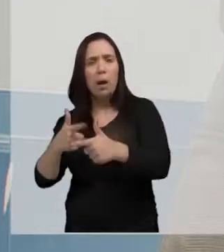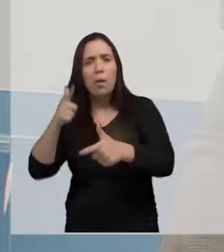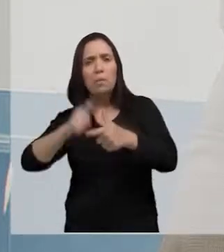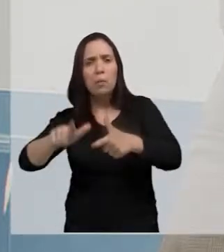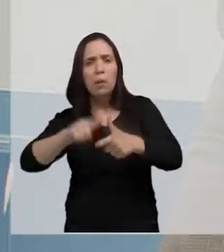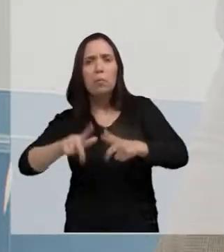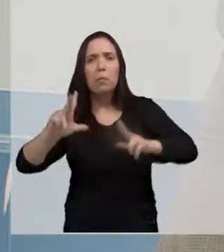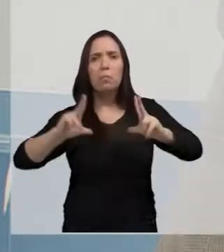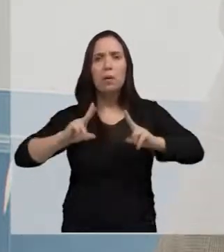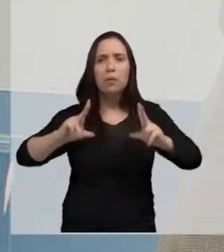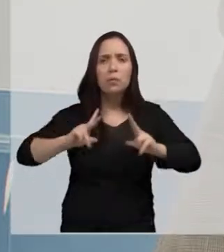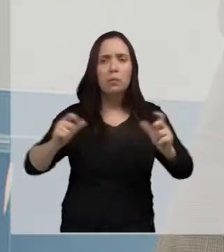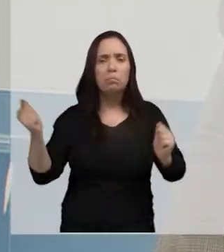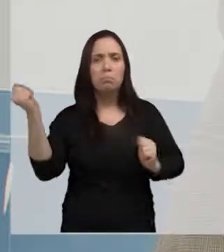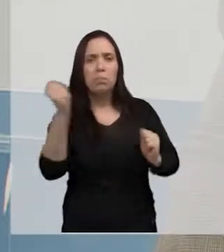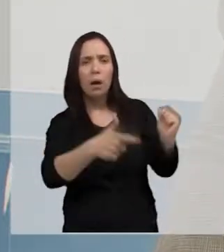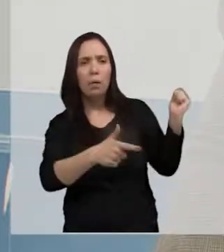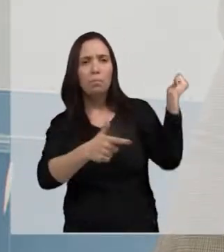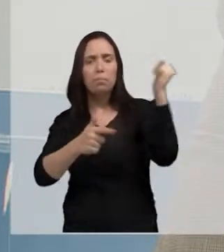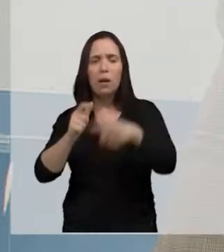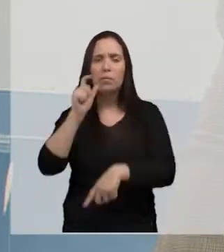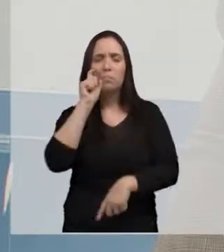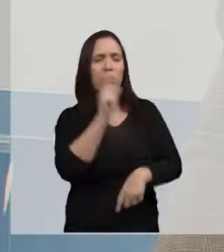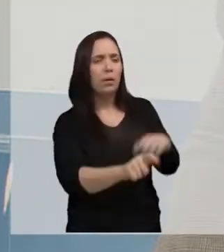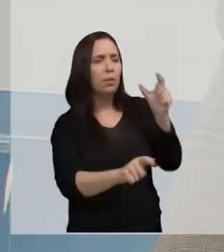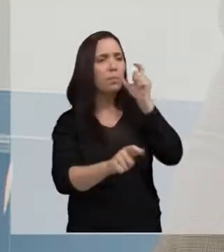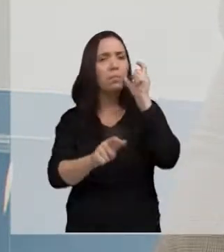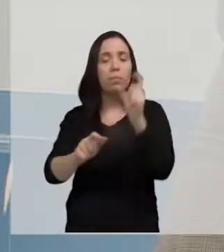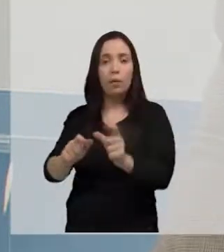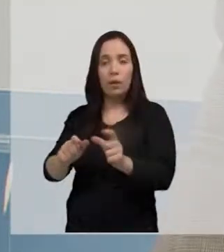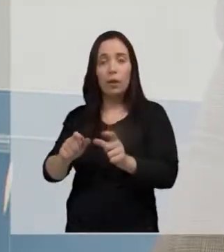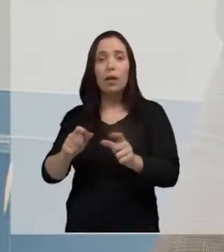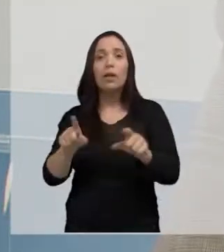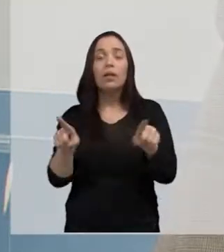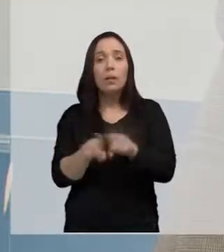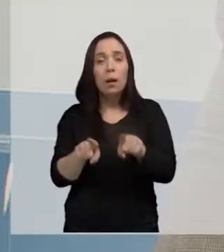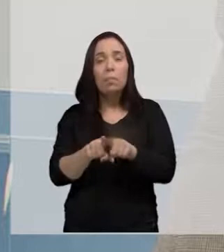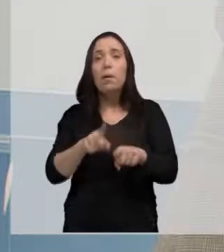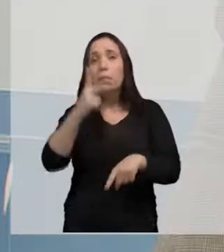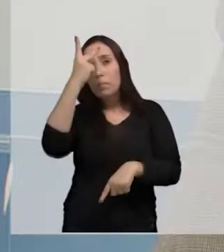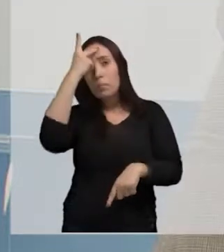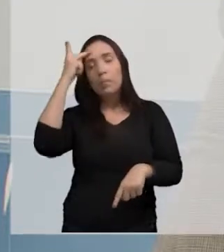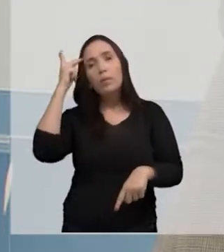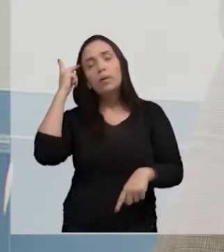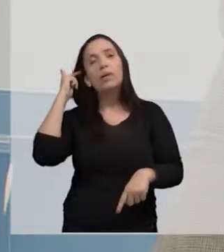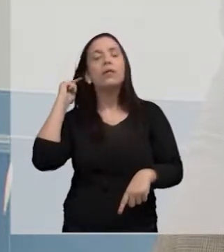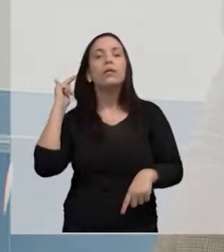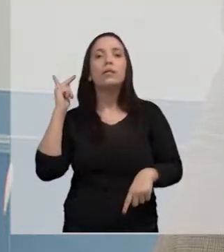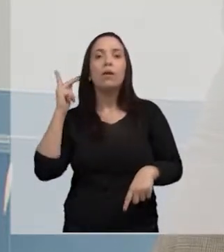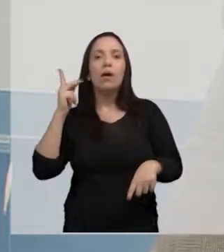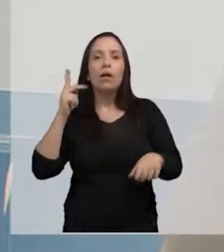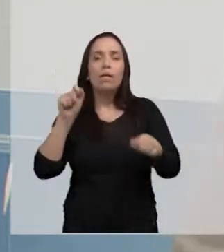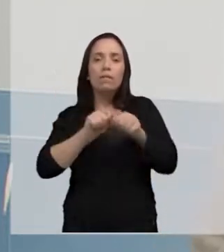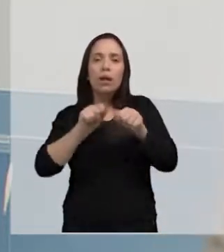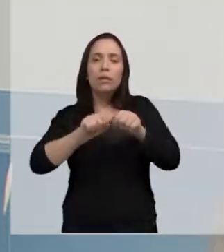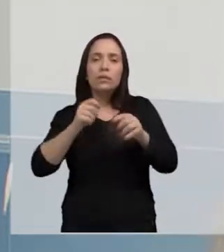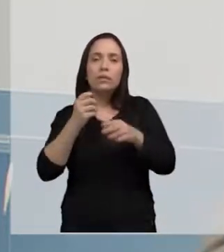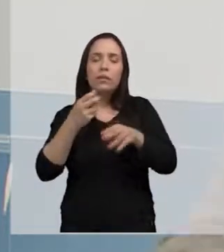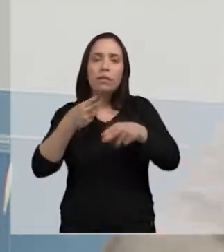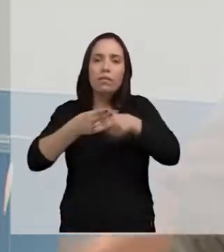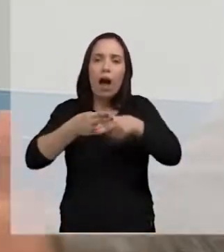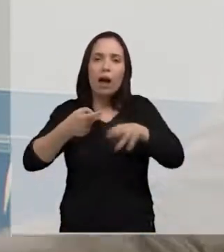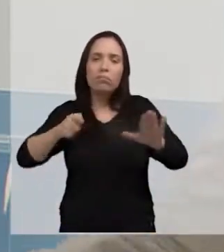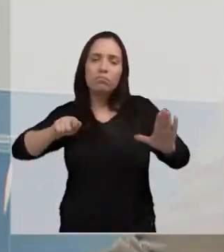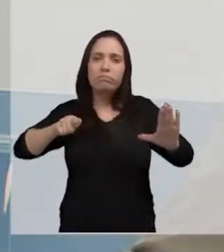foi o ataque a Bolsonaro, por um militante de esquerda que achou o Bolsonaro uma ameaça, e como foi um